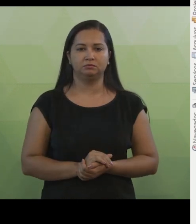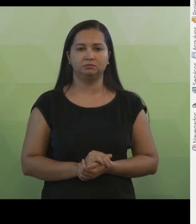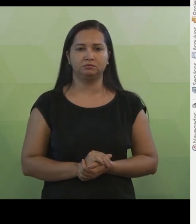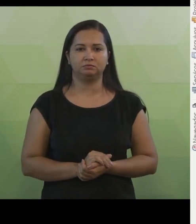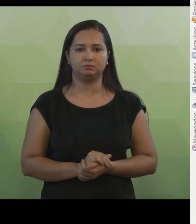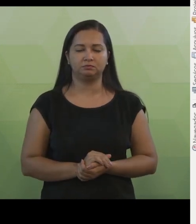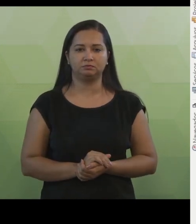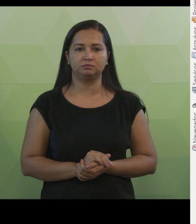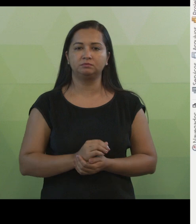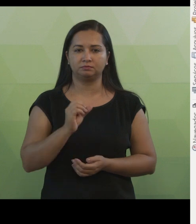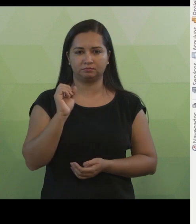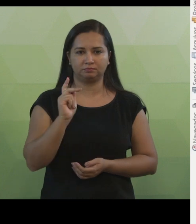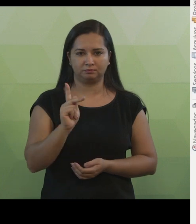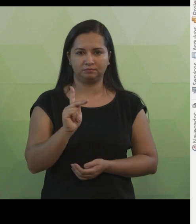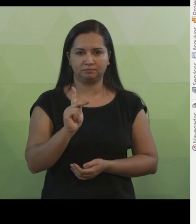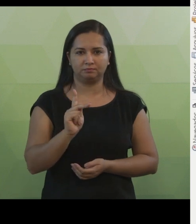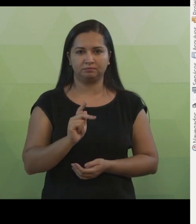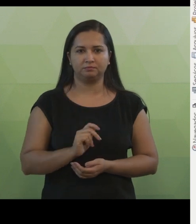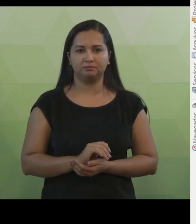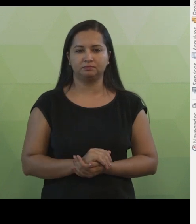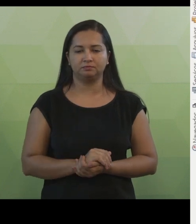nomes E e F.